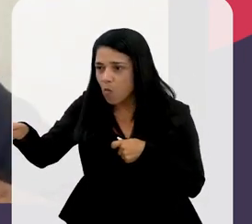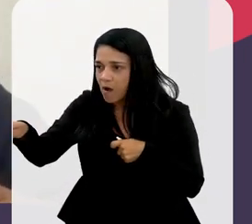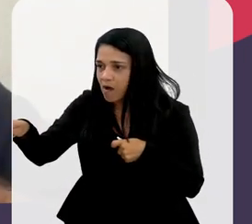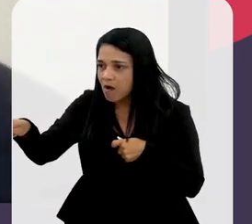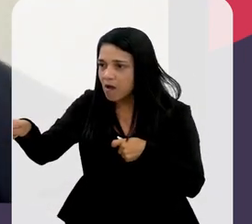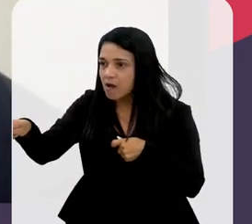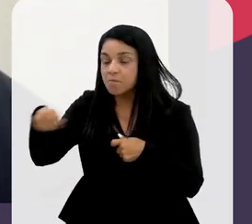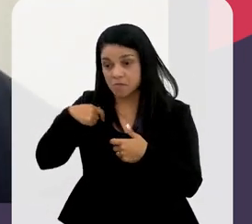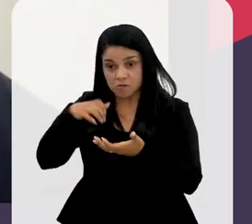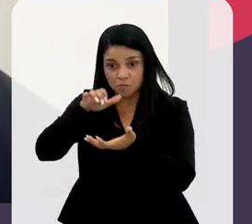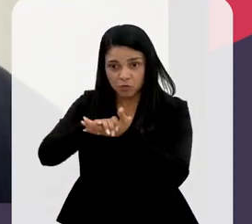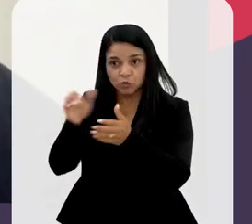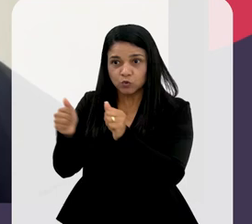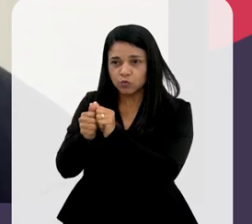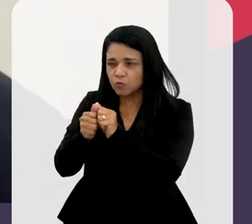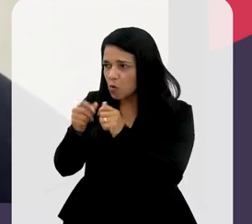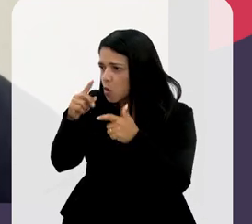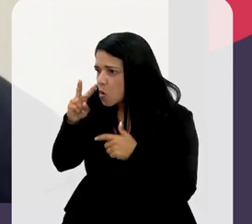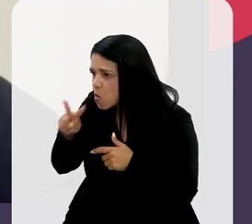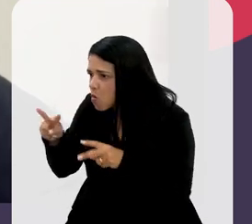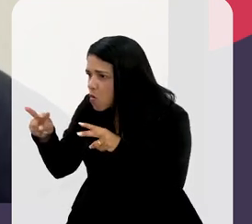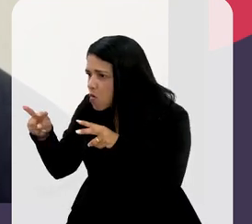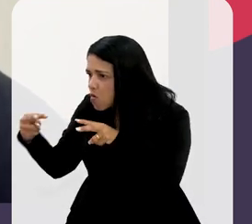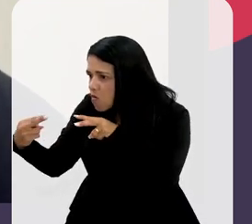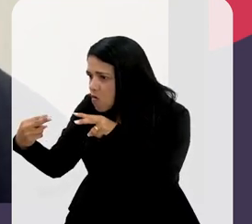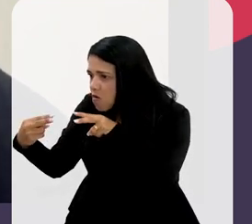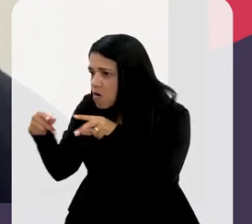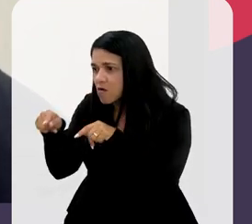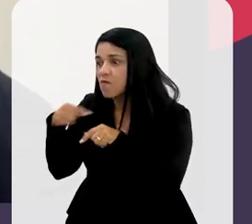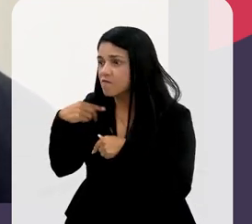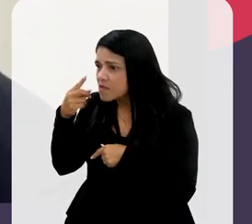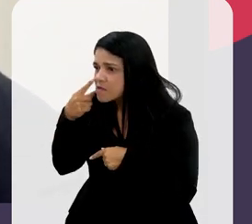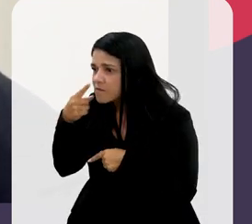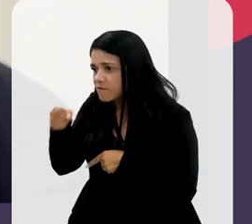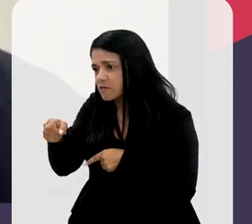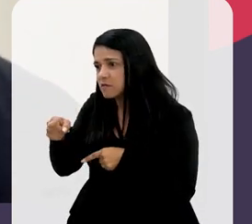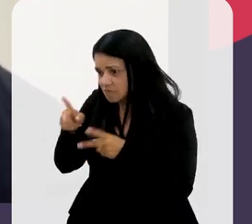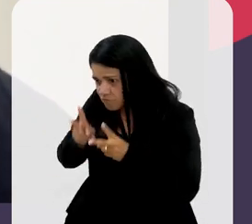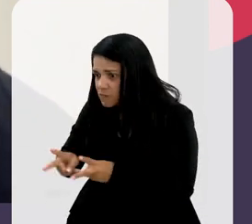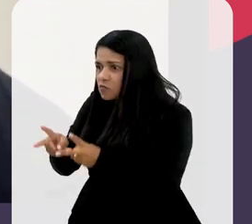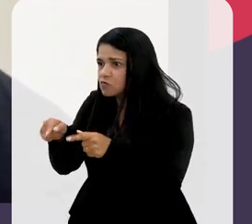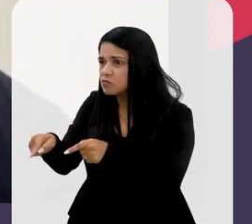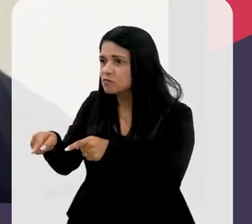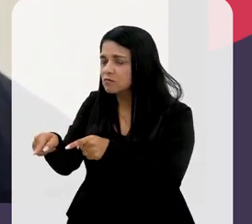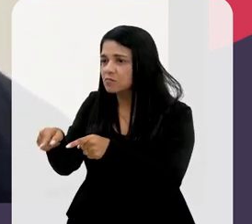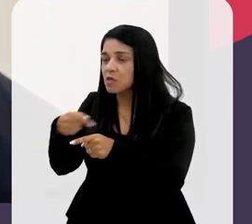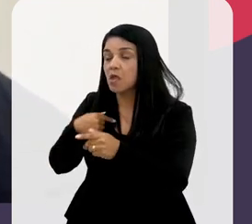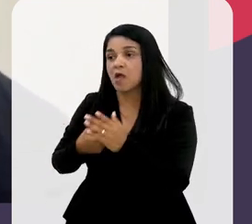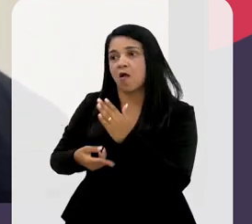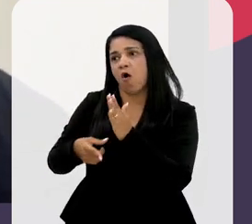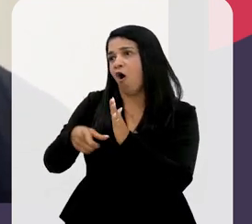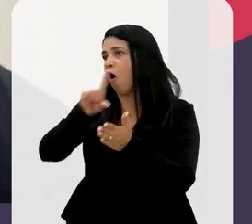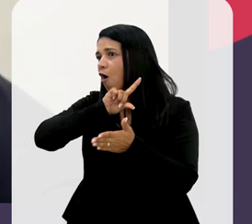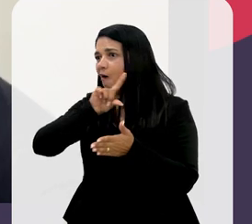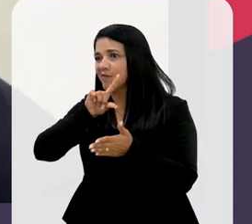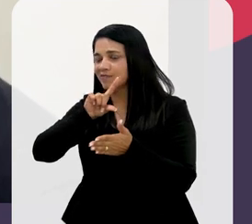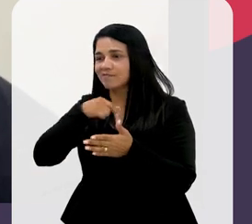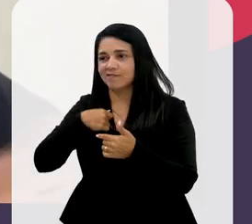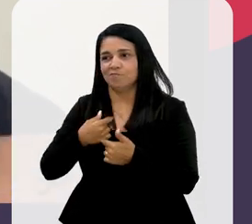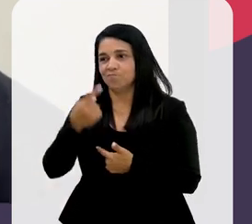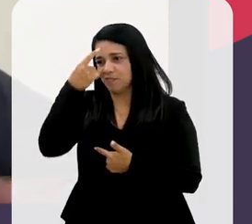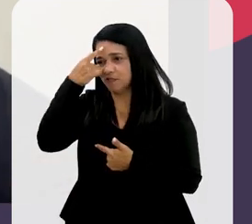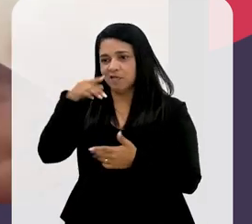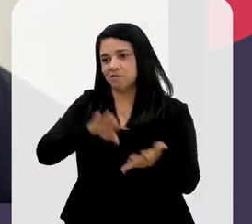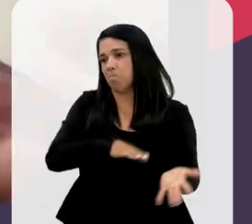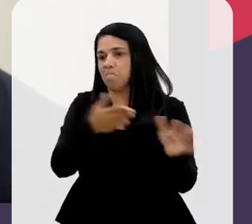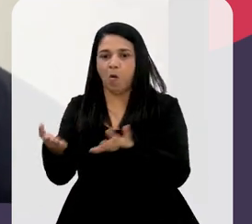assim, com uma rapidez assim. Minha esposa estava lá, ela viu, olhou para mim e falou: Eu vim aqui para ver se era você mesmo. Porque no meu último